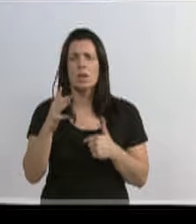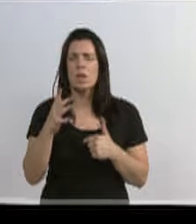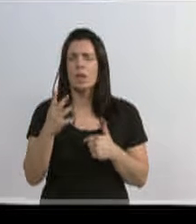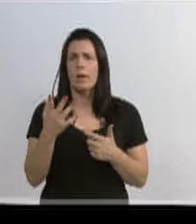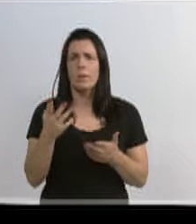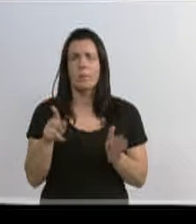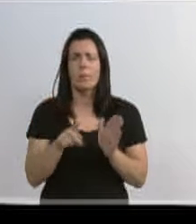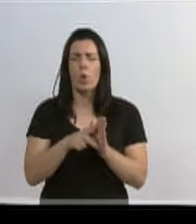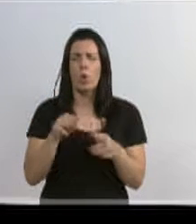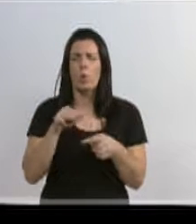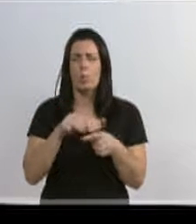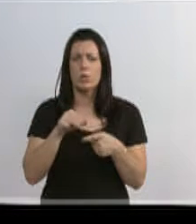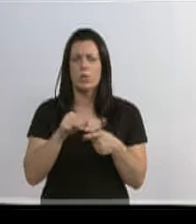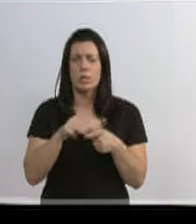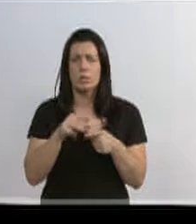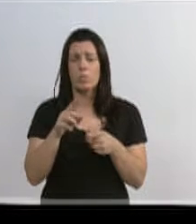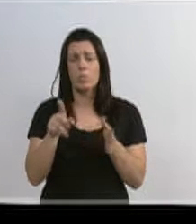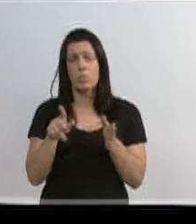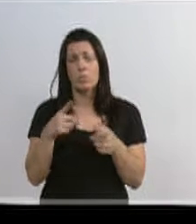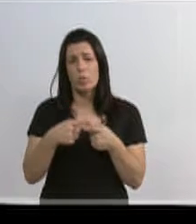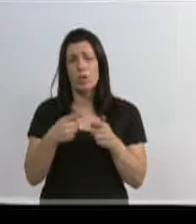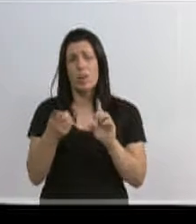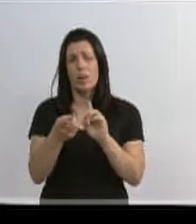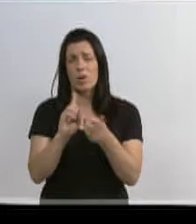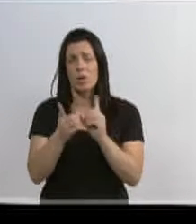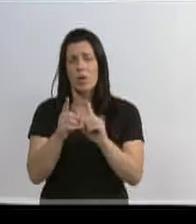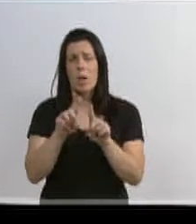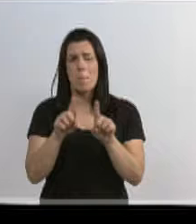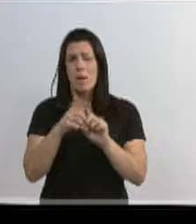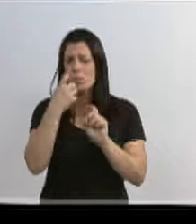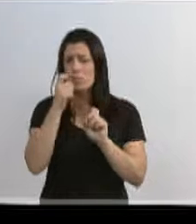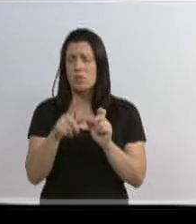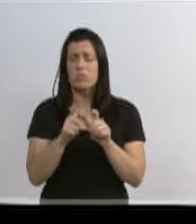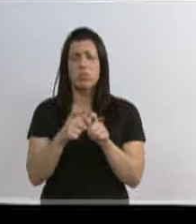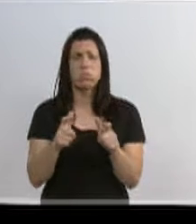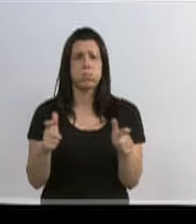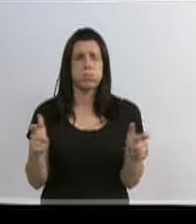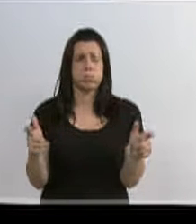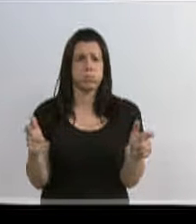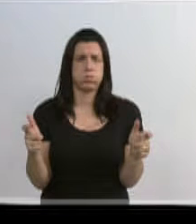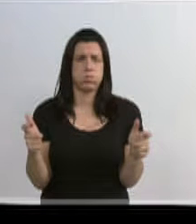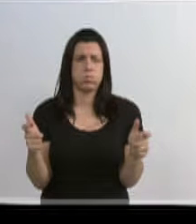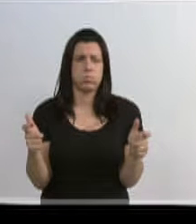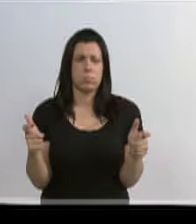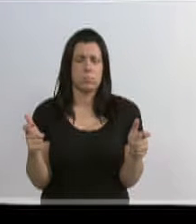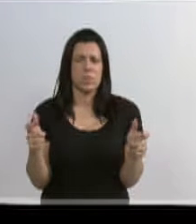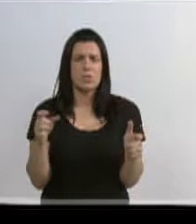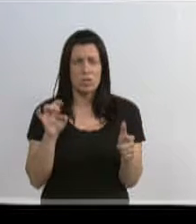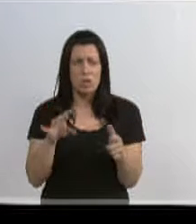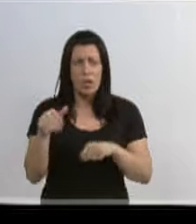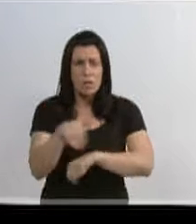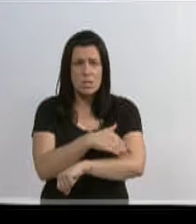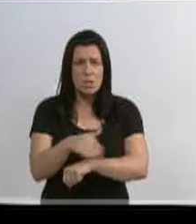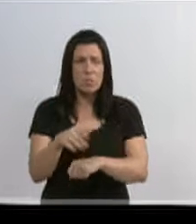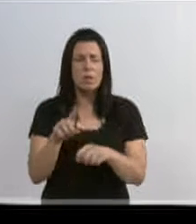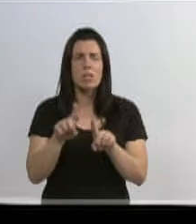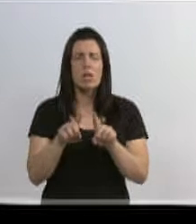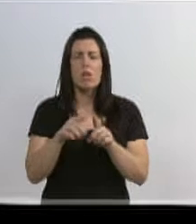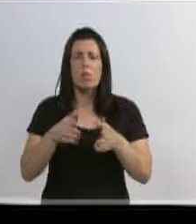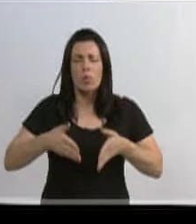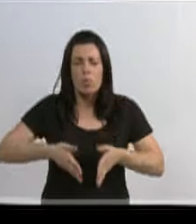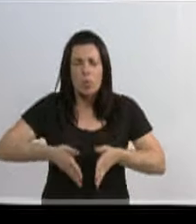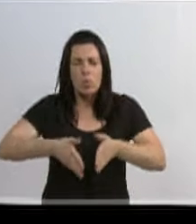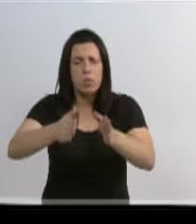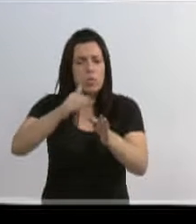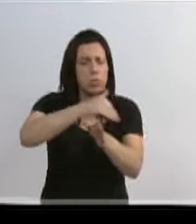é uma rodovia, mas cada dia que passa vem crescendo esse lixo nessa localidade, e não só nessa via. Toda a rodovia, se você pesquisar